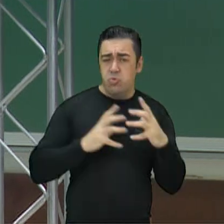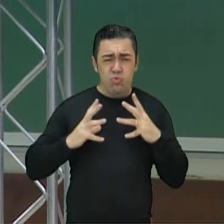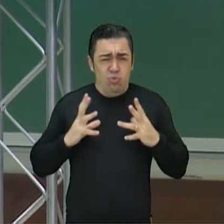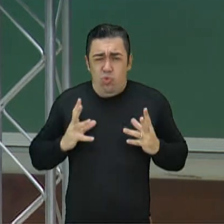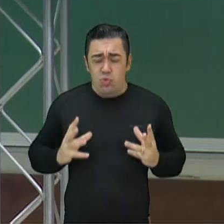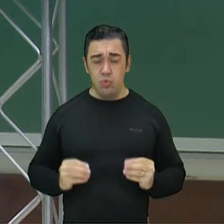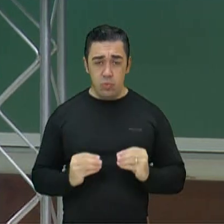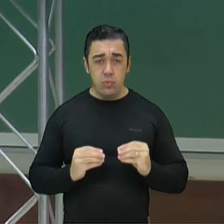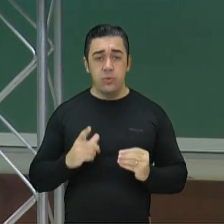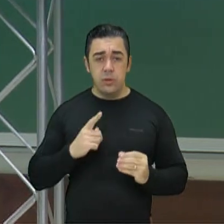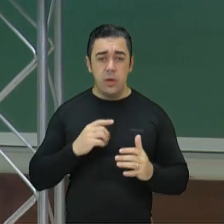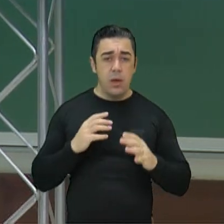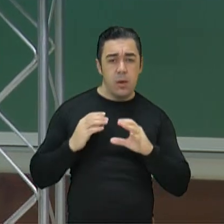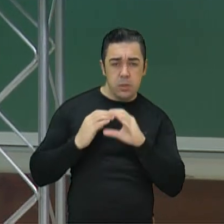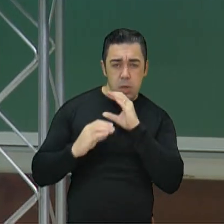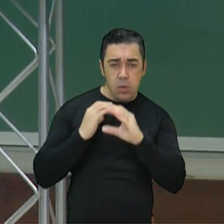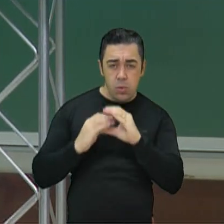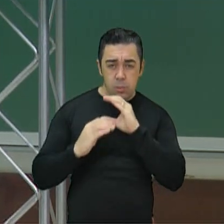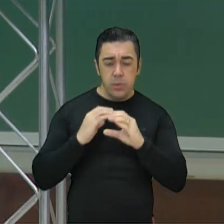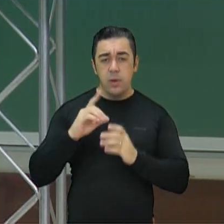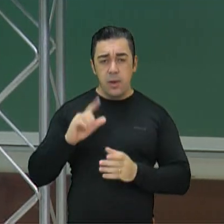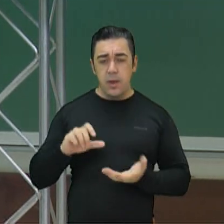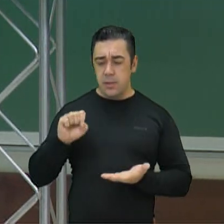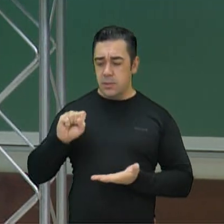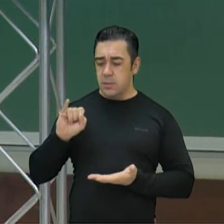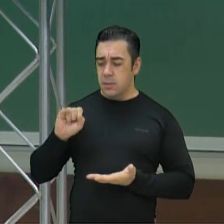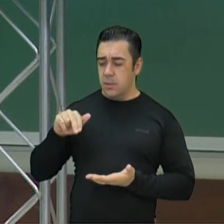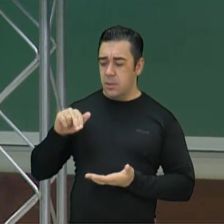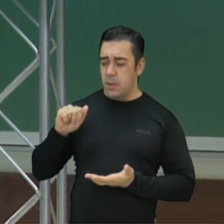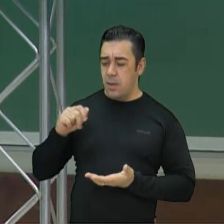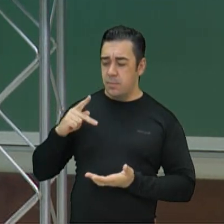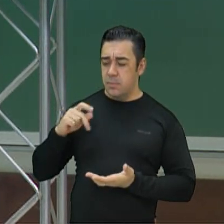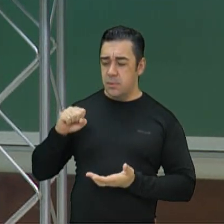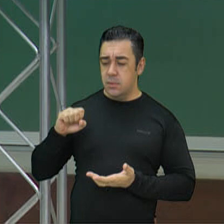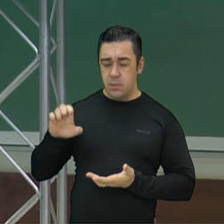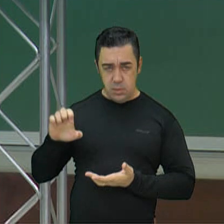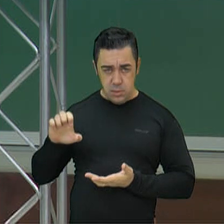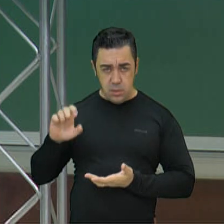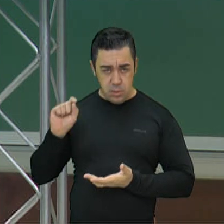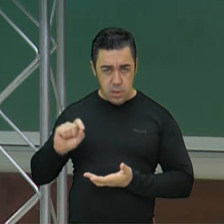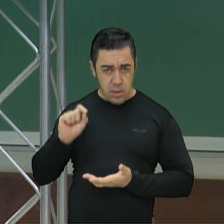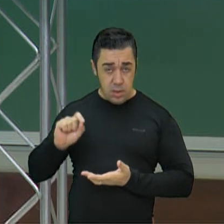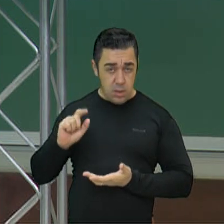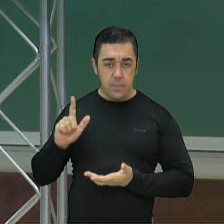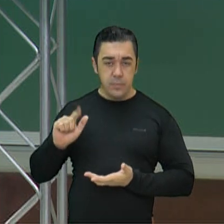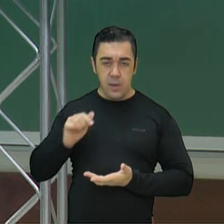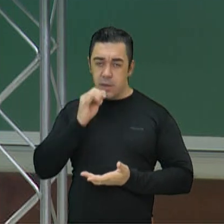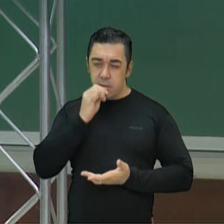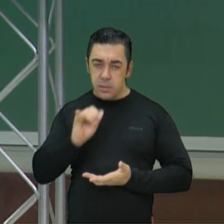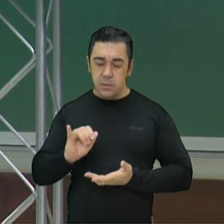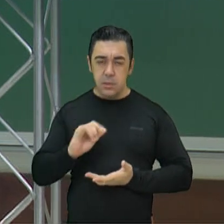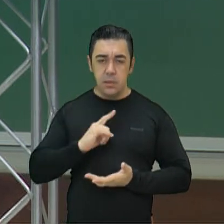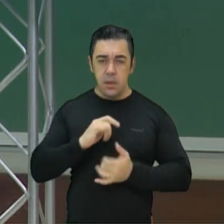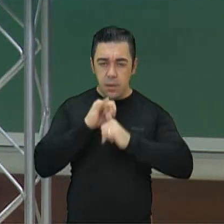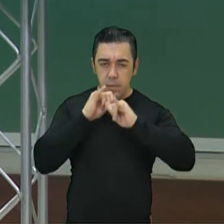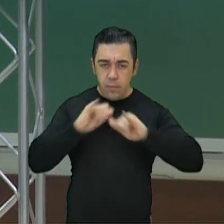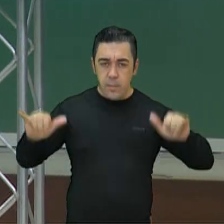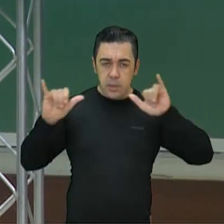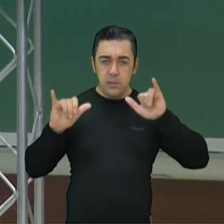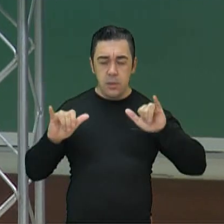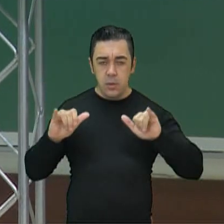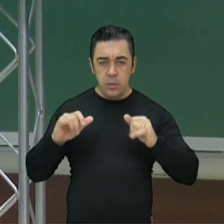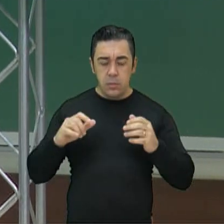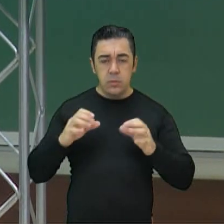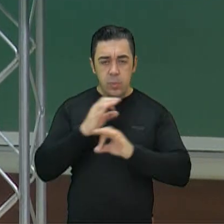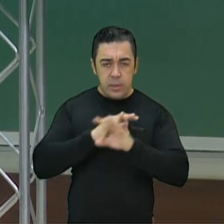existe essa transmissão, são as chamadas sinapses, é o local onde é transmitido a corrente elétrica de